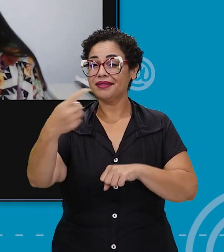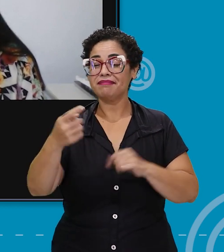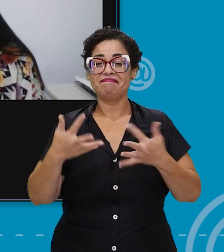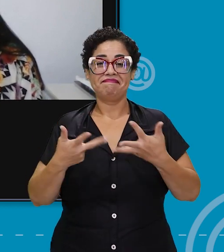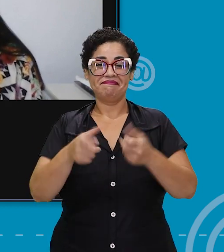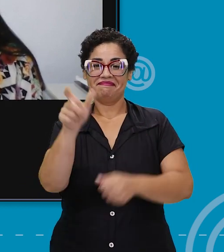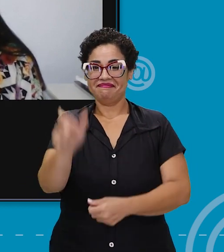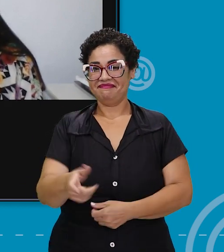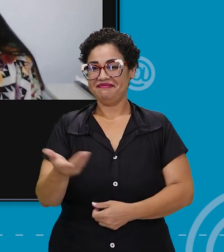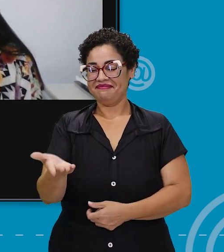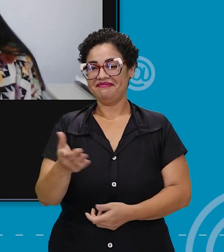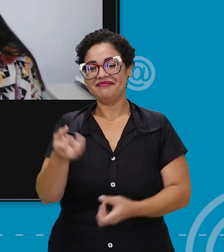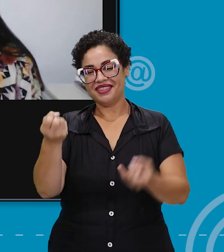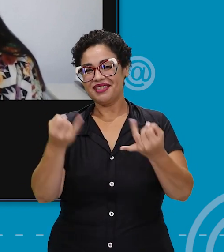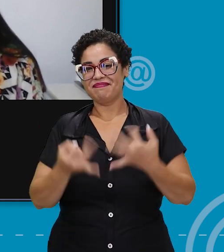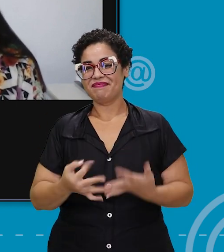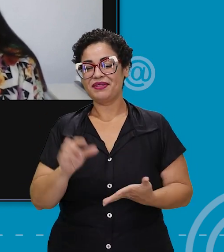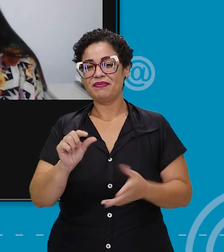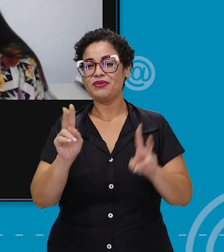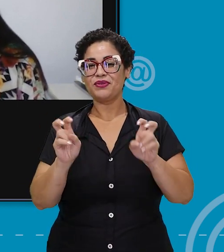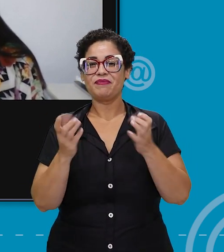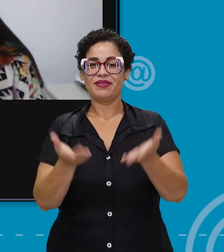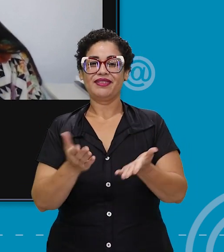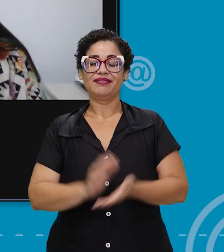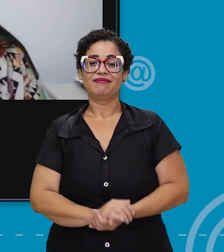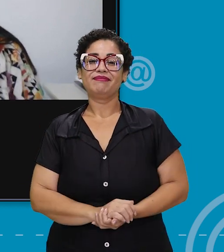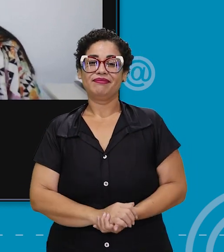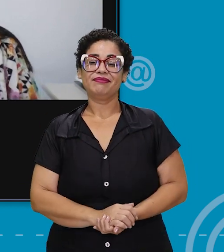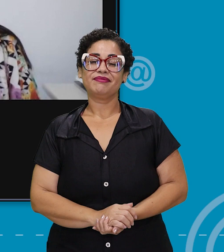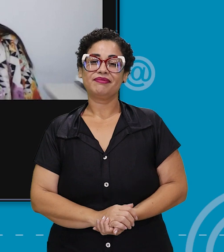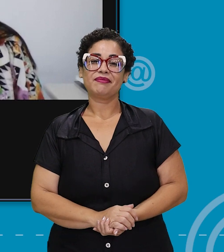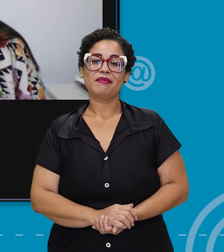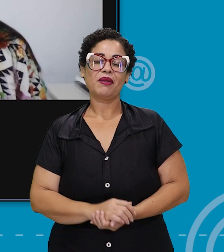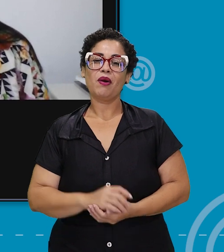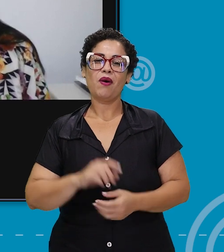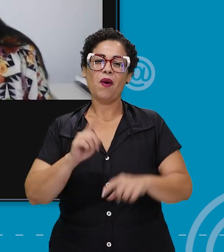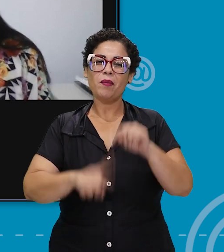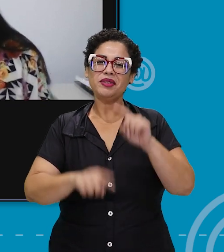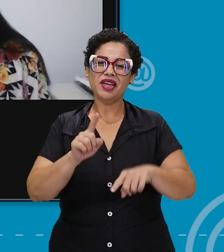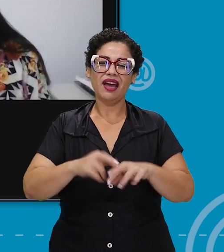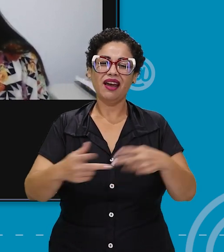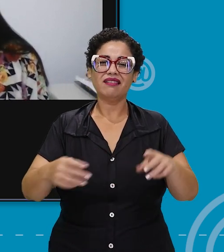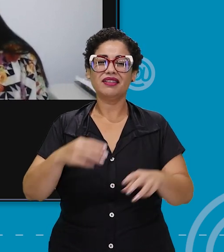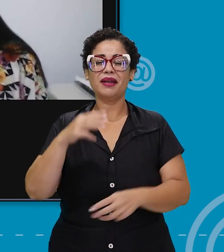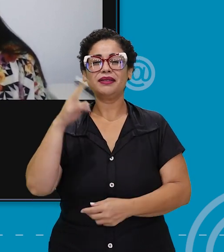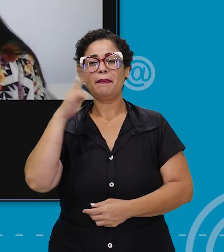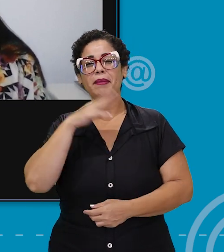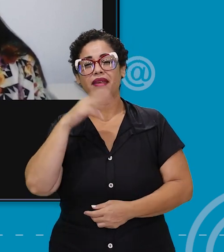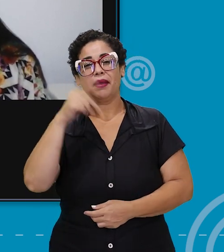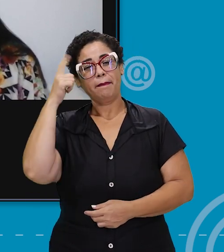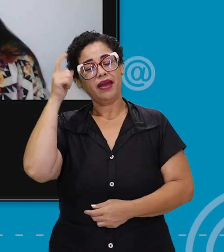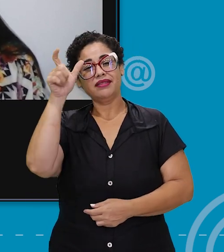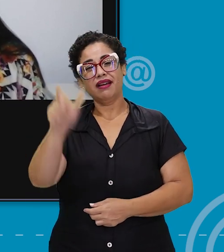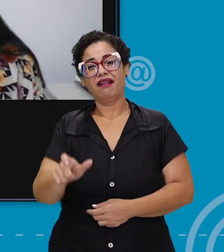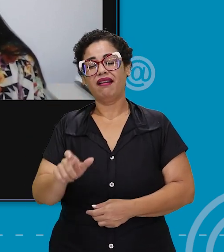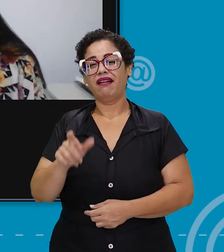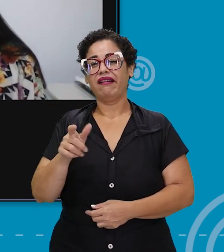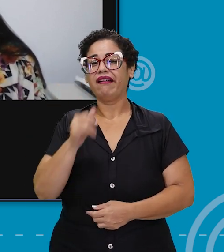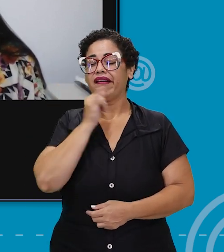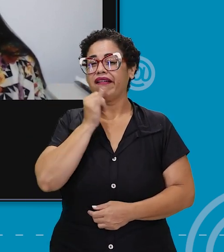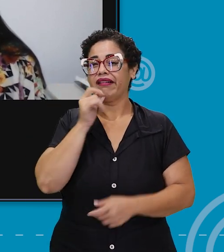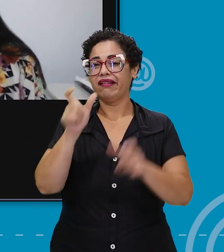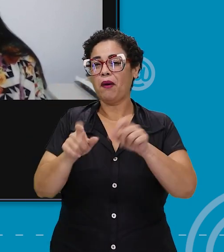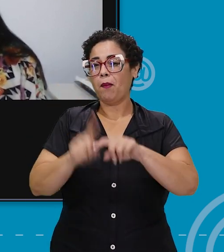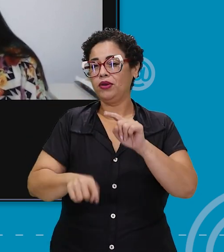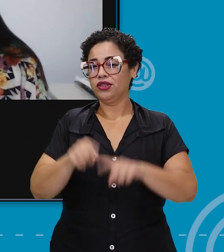vai ter um monte de coisa da sua pessoa. Fala para a gente um pouco sobre isso, sobre essa objetificação, sobre essa mitologia, essa coisa em relação à